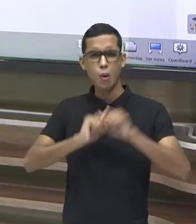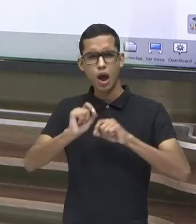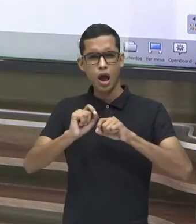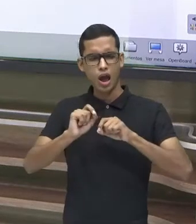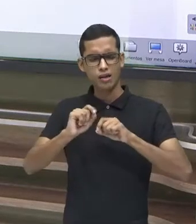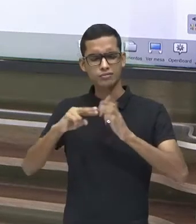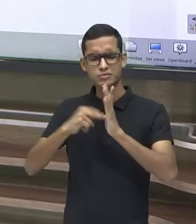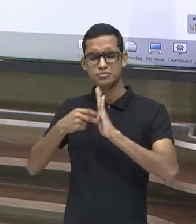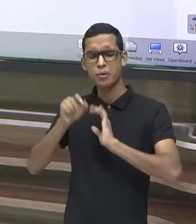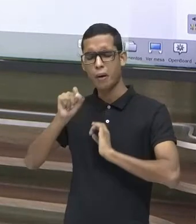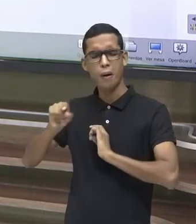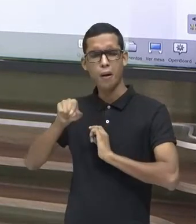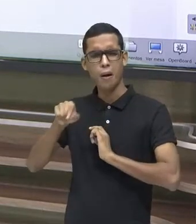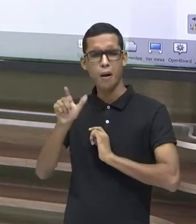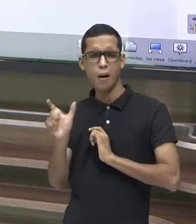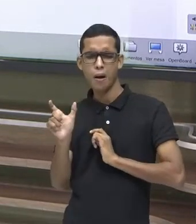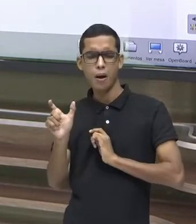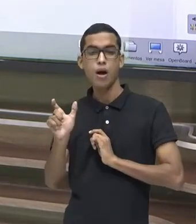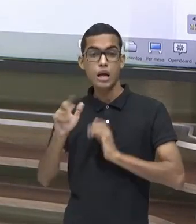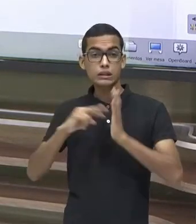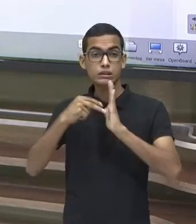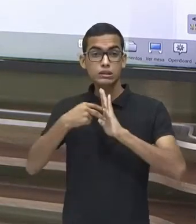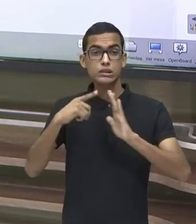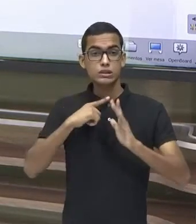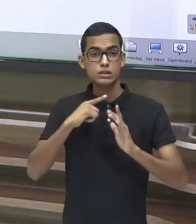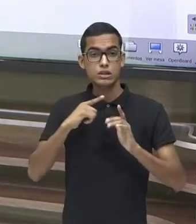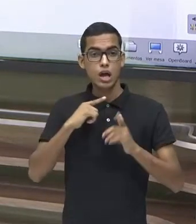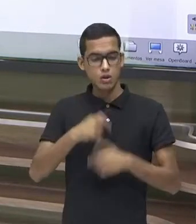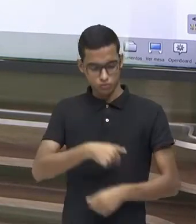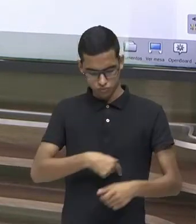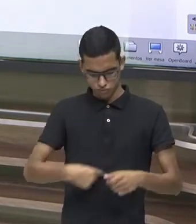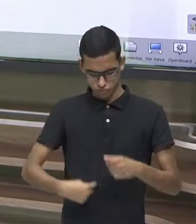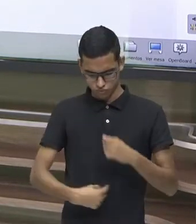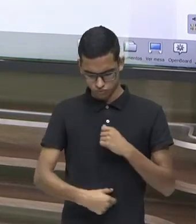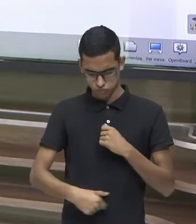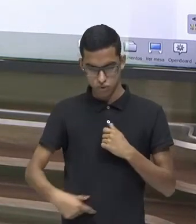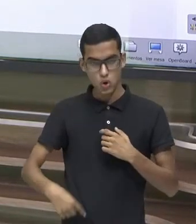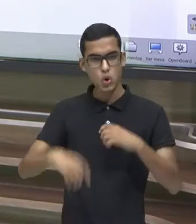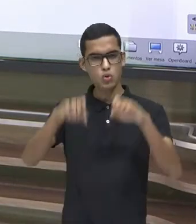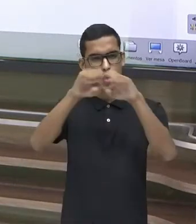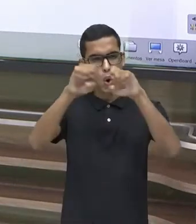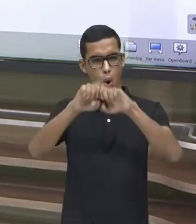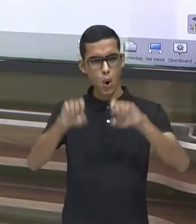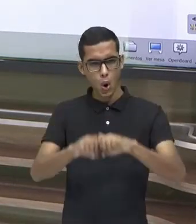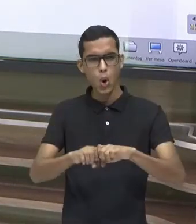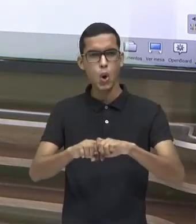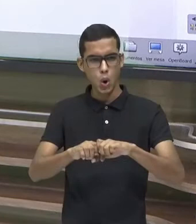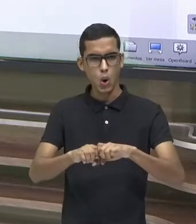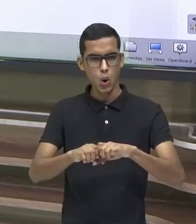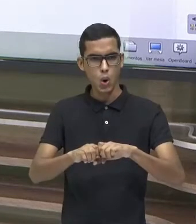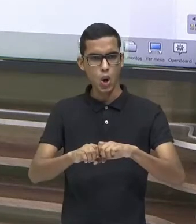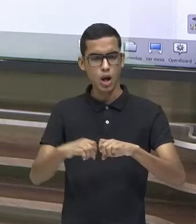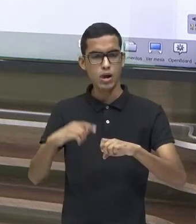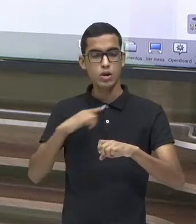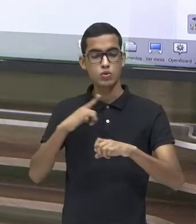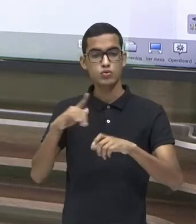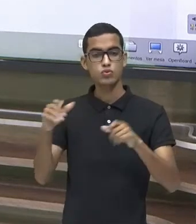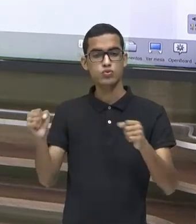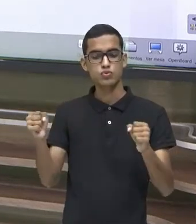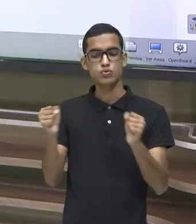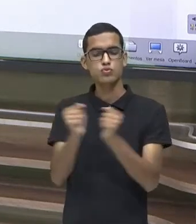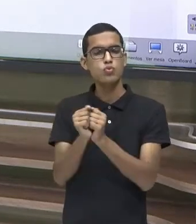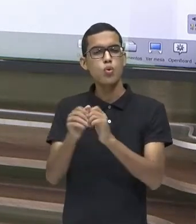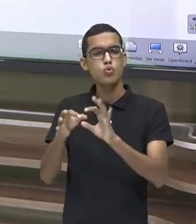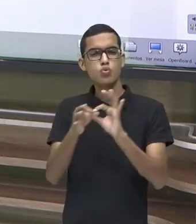existem também canais, né, que vão ligar ali o intestino delgado com o sistema circulatório. Né? Então,